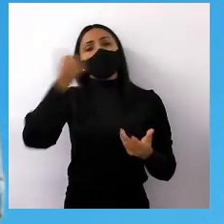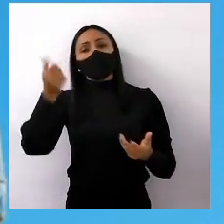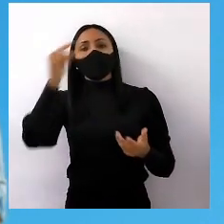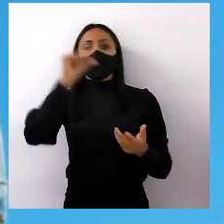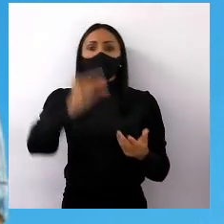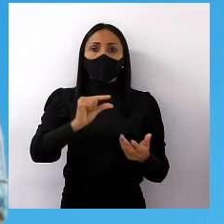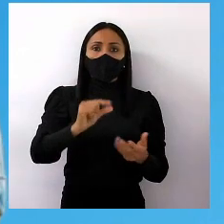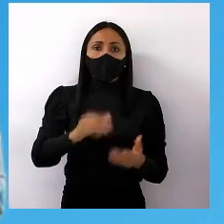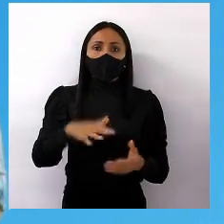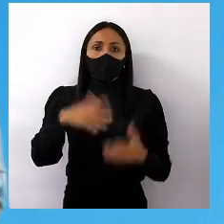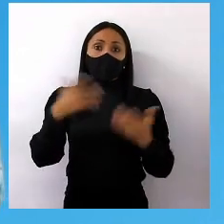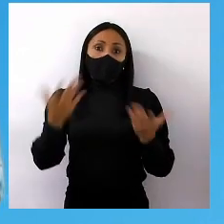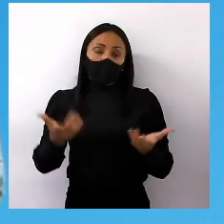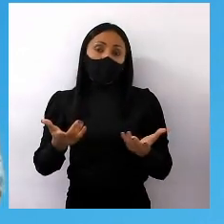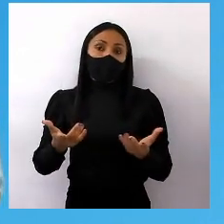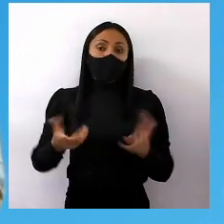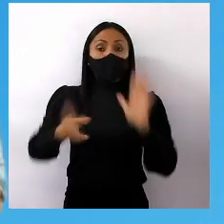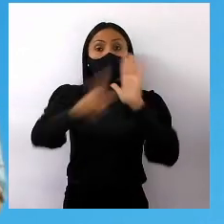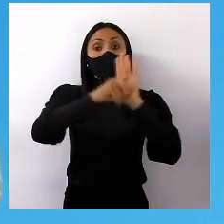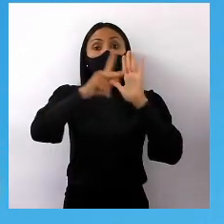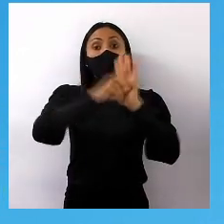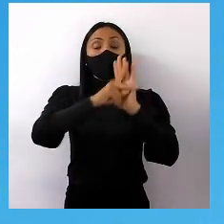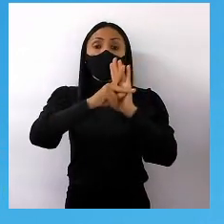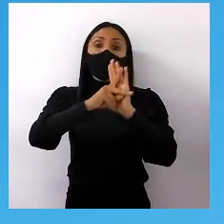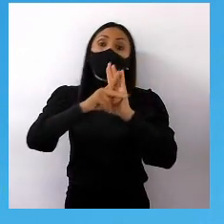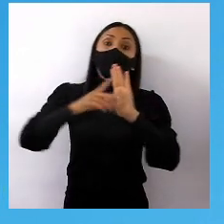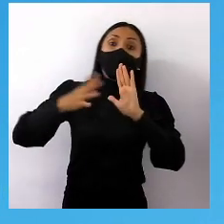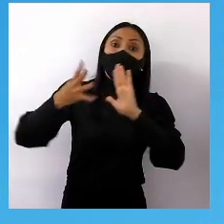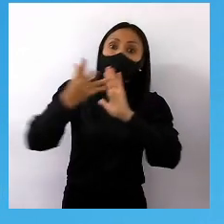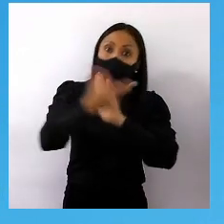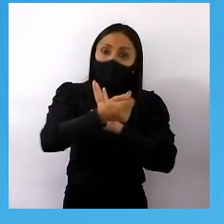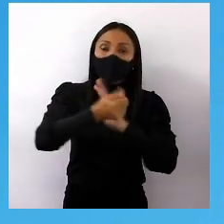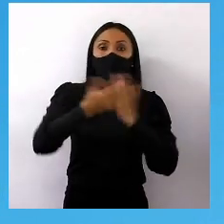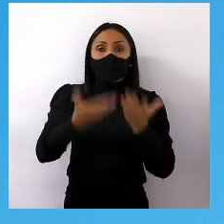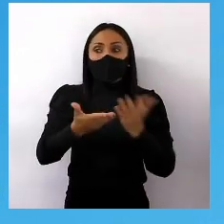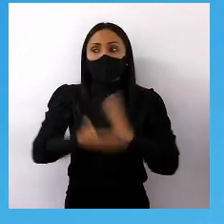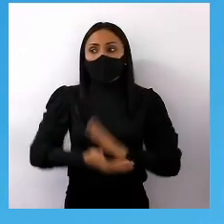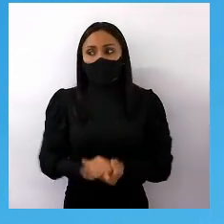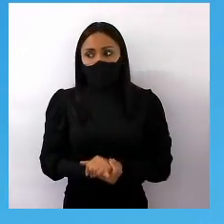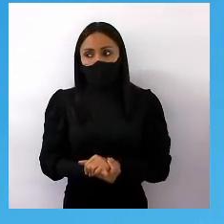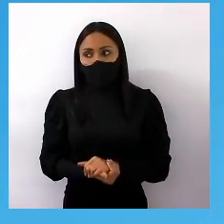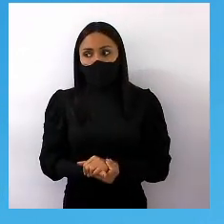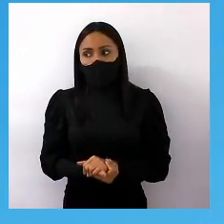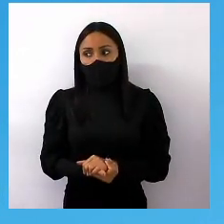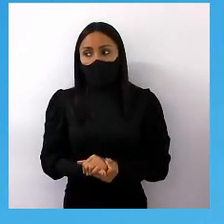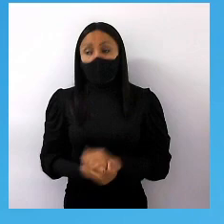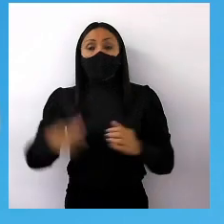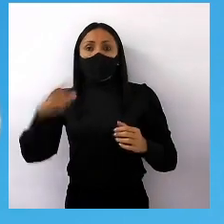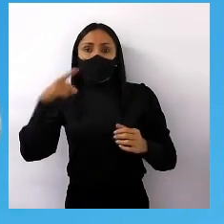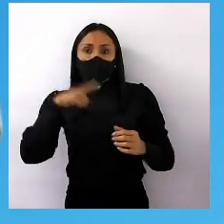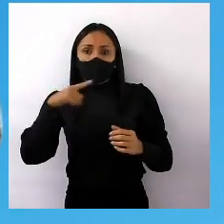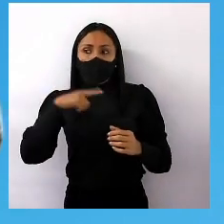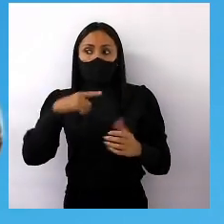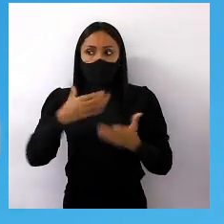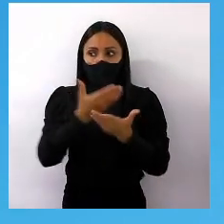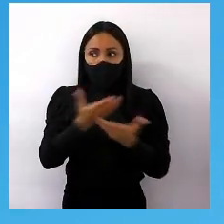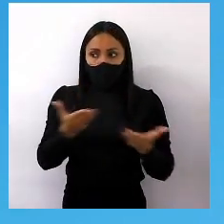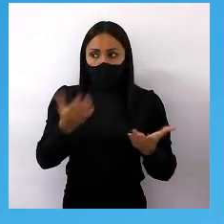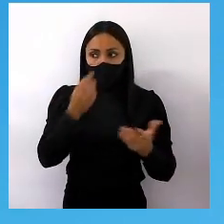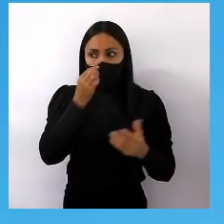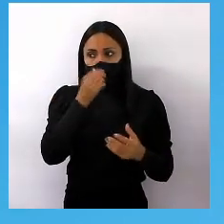da questão da própria arte, né? Olha aí a questão da arte. Bom, tem aqui